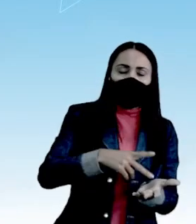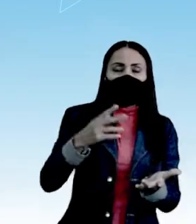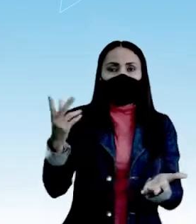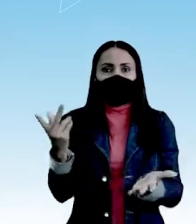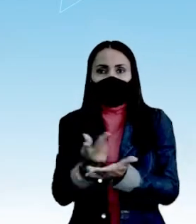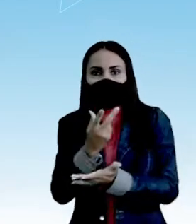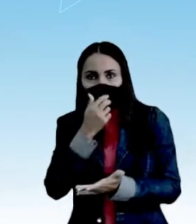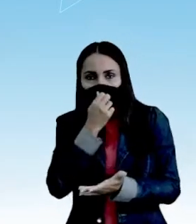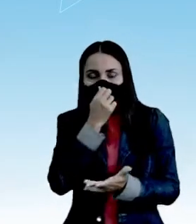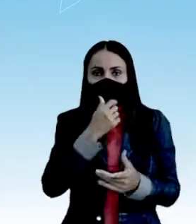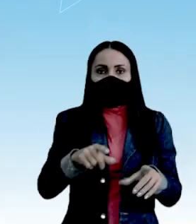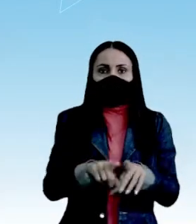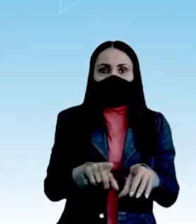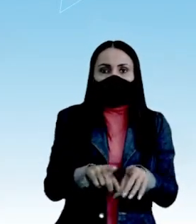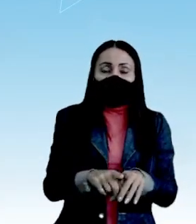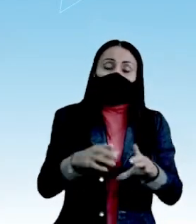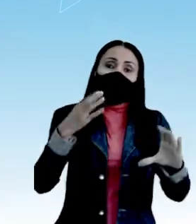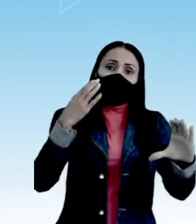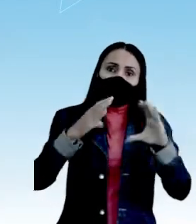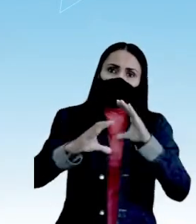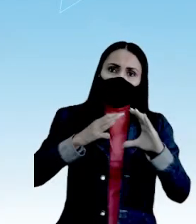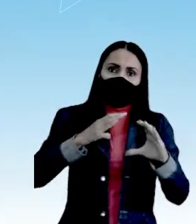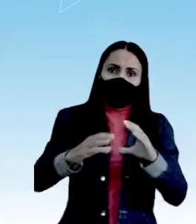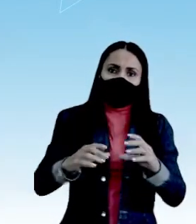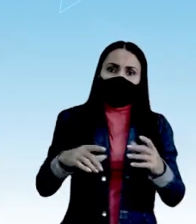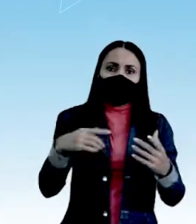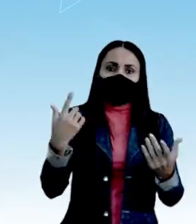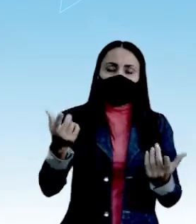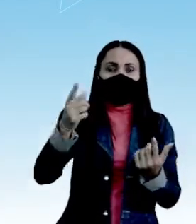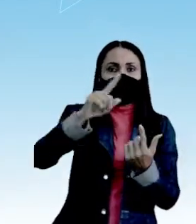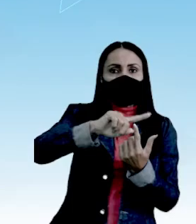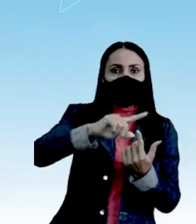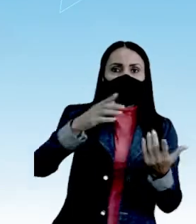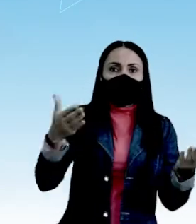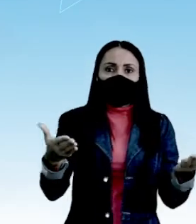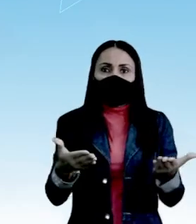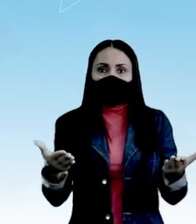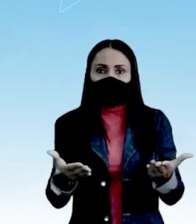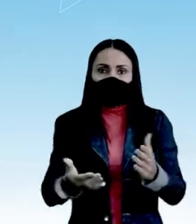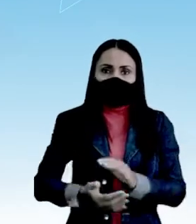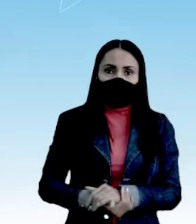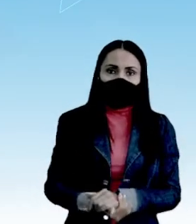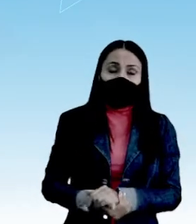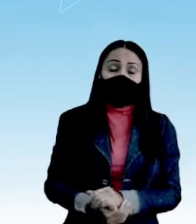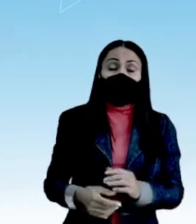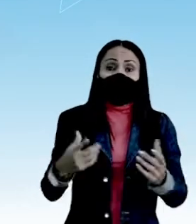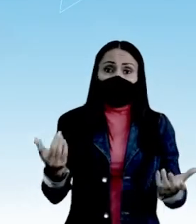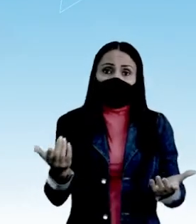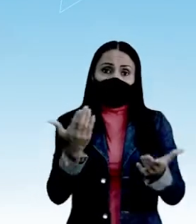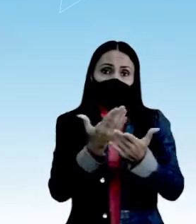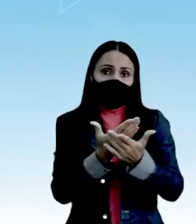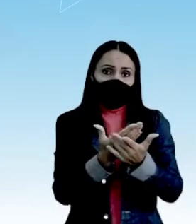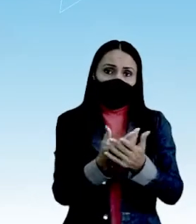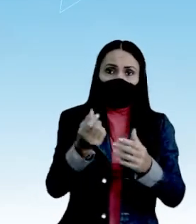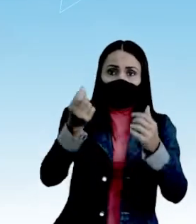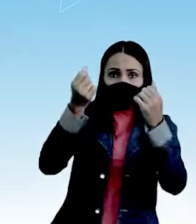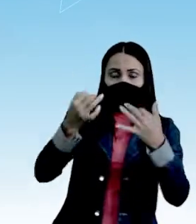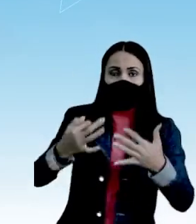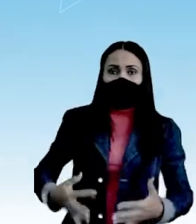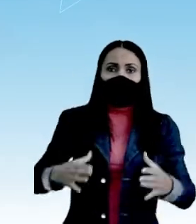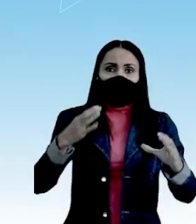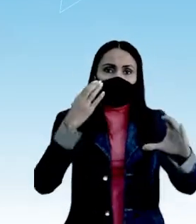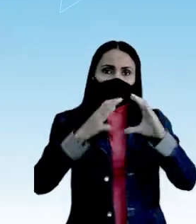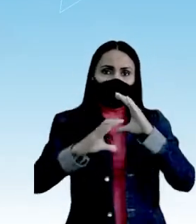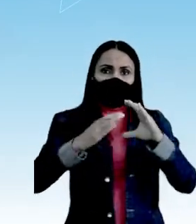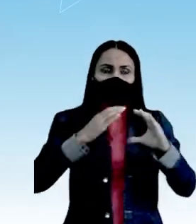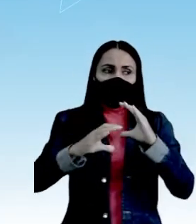grandes cantoras dos nossos tempos. Hoje a gente estudou um pouquinho, né, sobre o canto, né, o que é o canto, estudou sobre